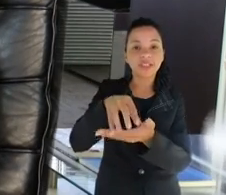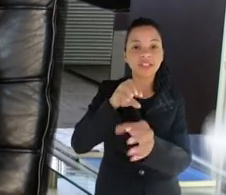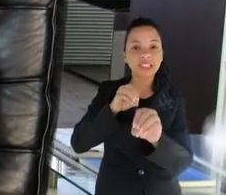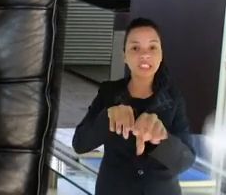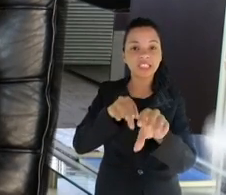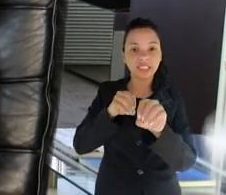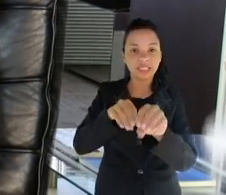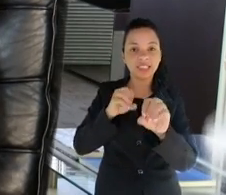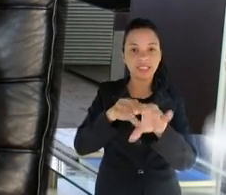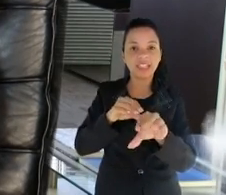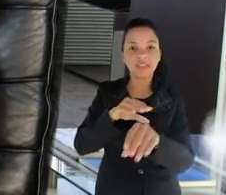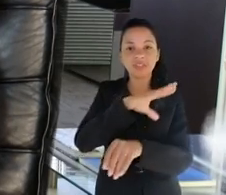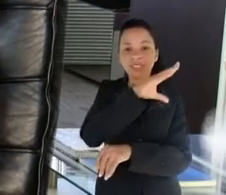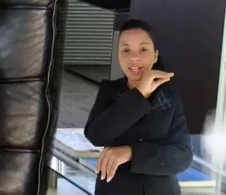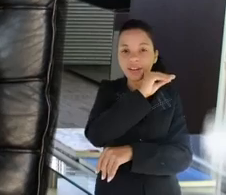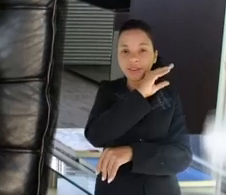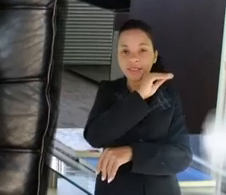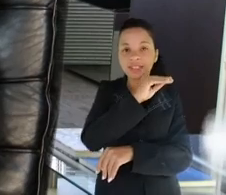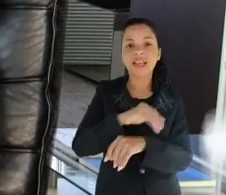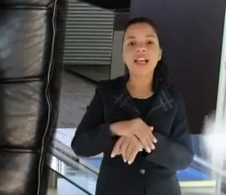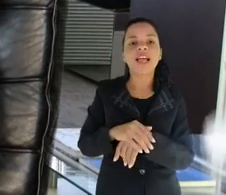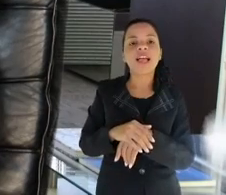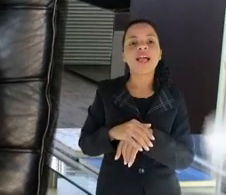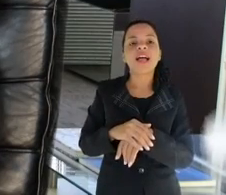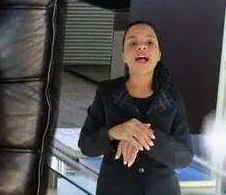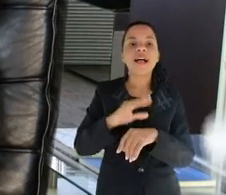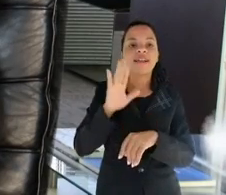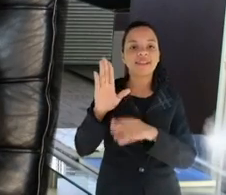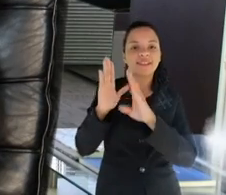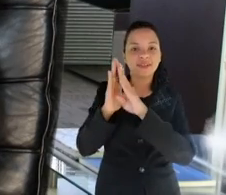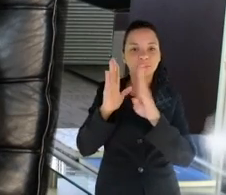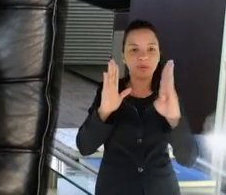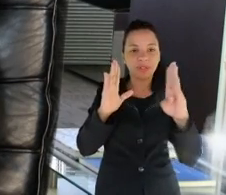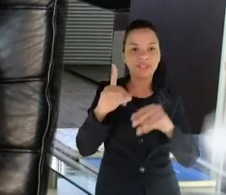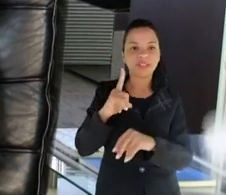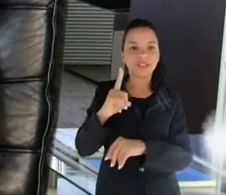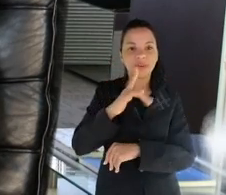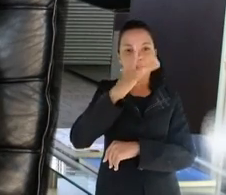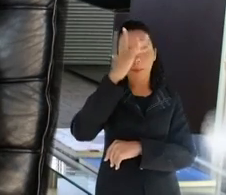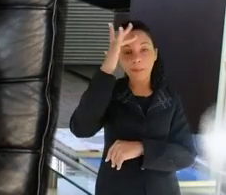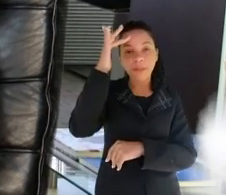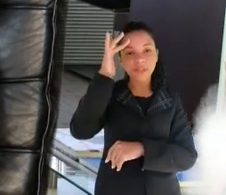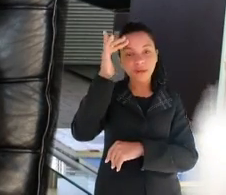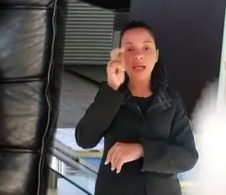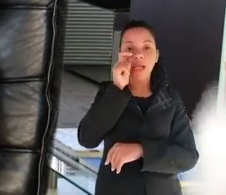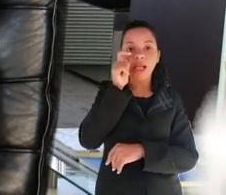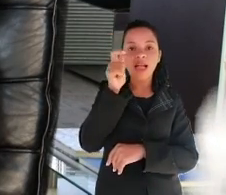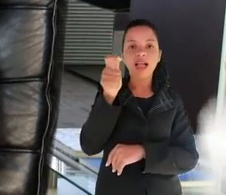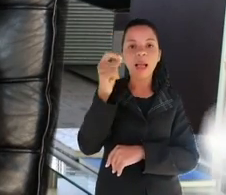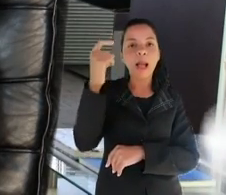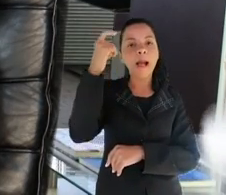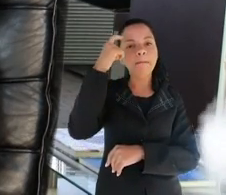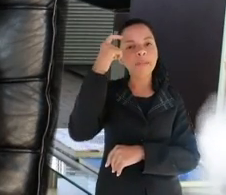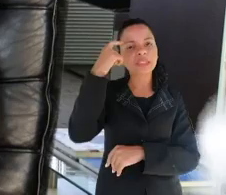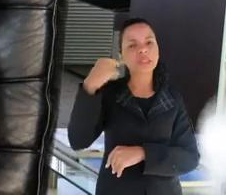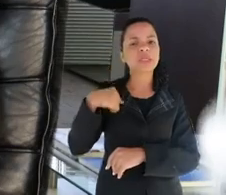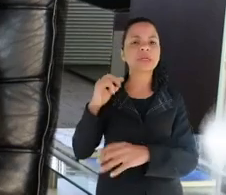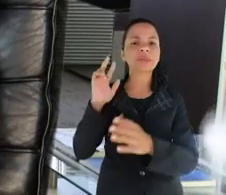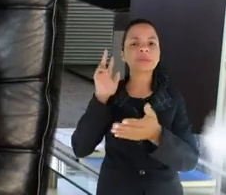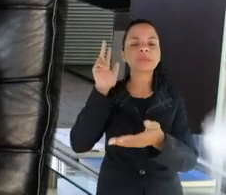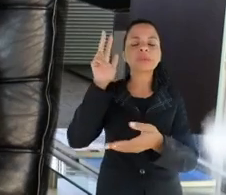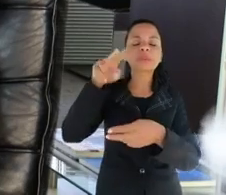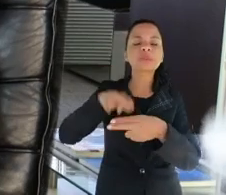aquela biblioteca para alguém que estava de olho nela. Aí pensaram que eu ia sentar na regional e